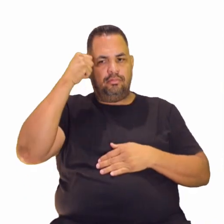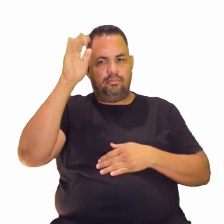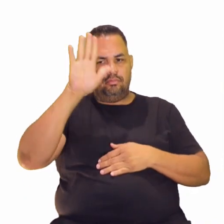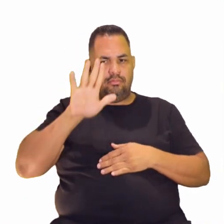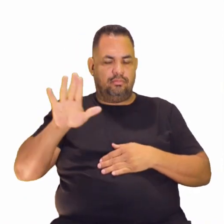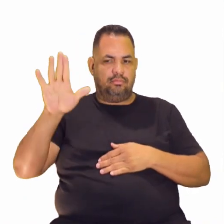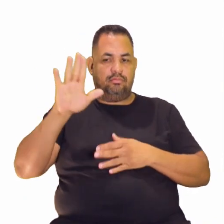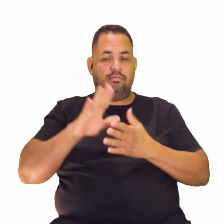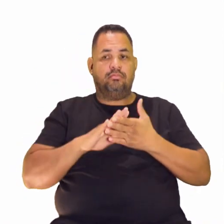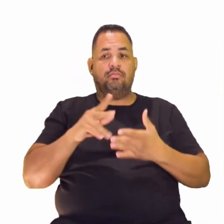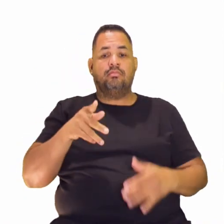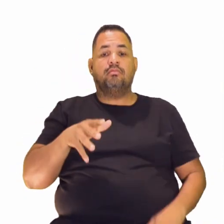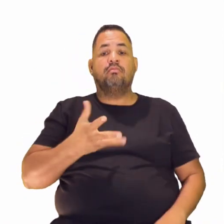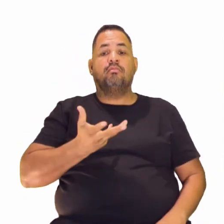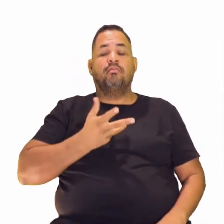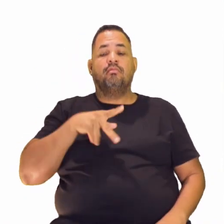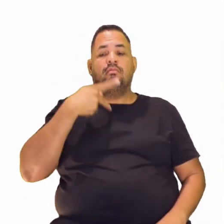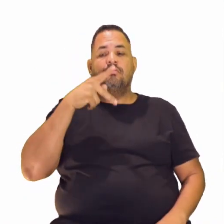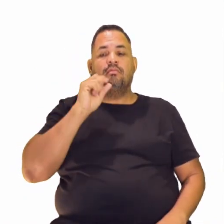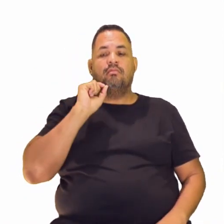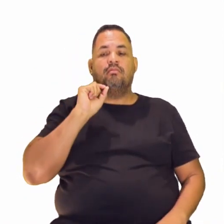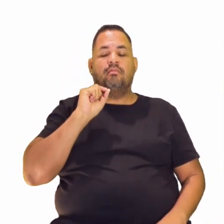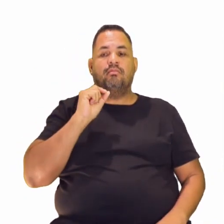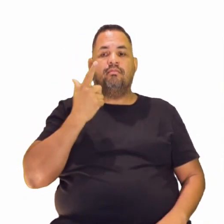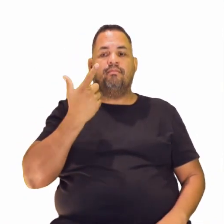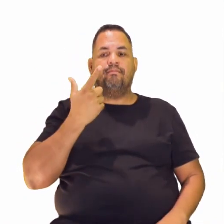afro. Quer dizer o seguinte,